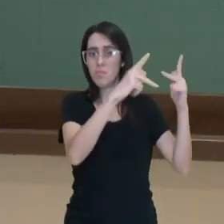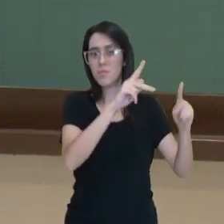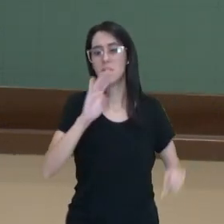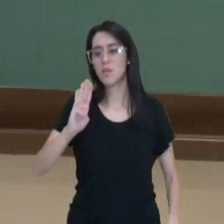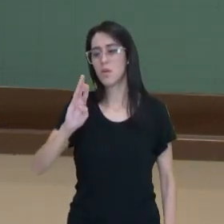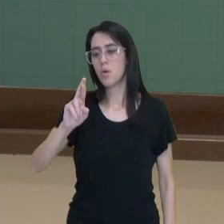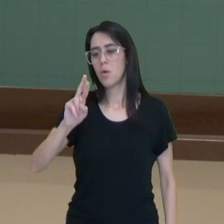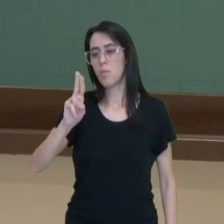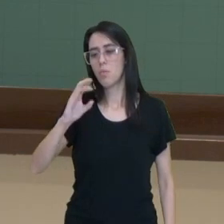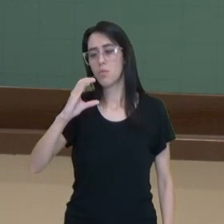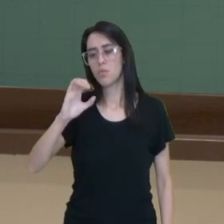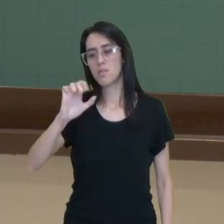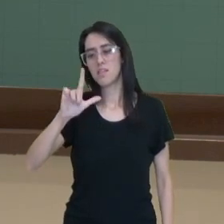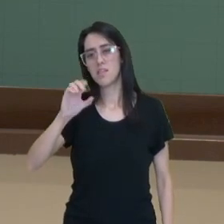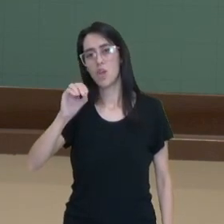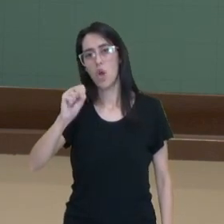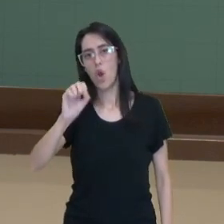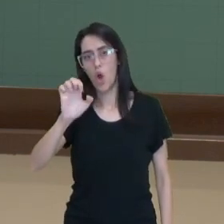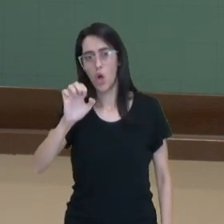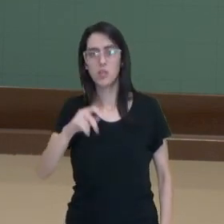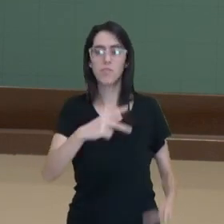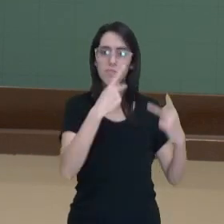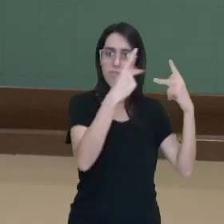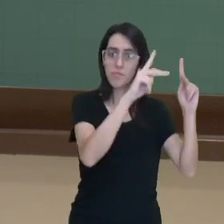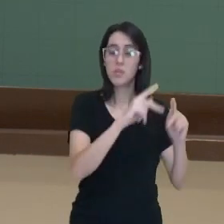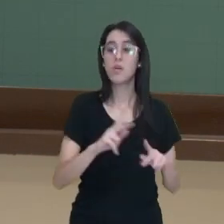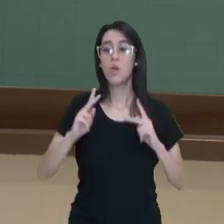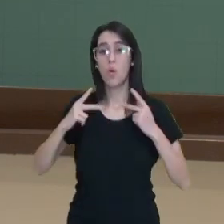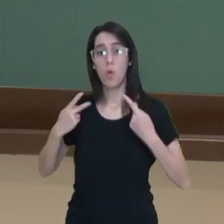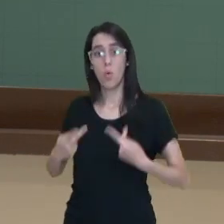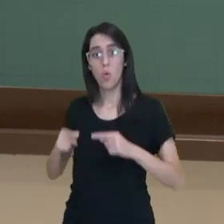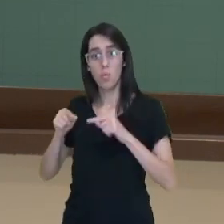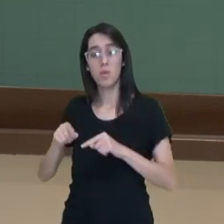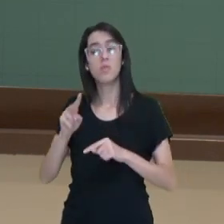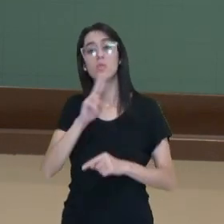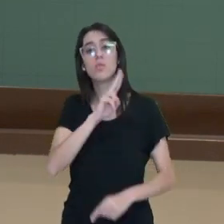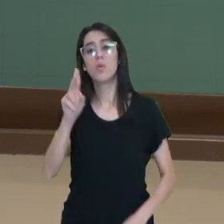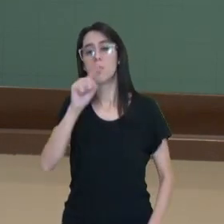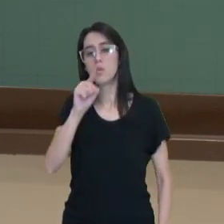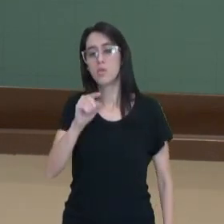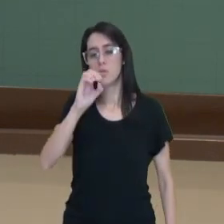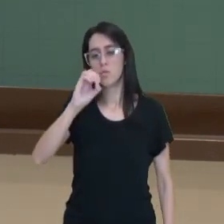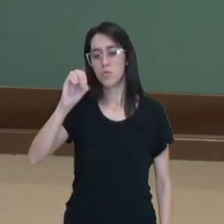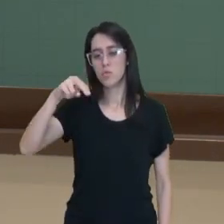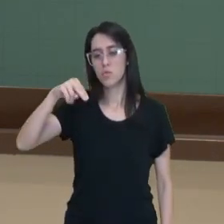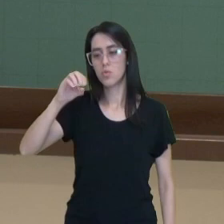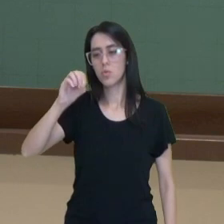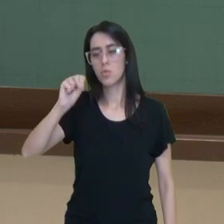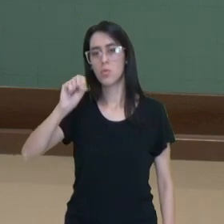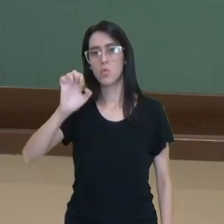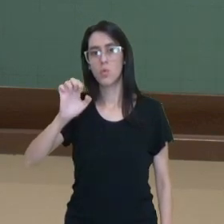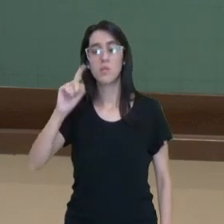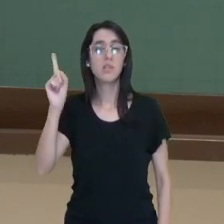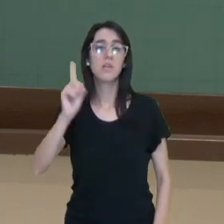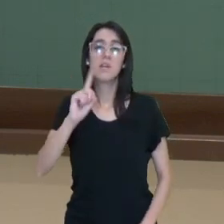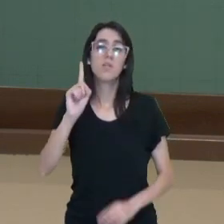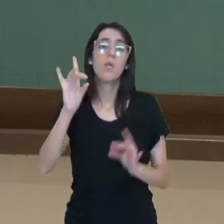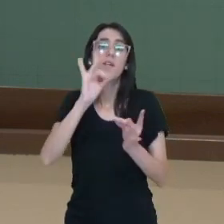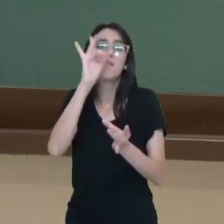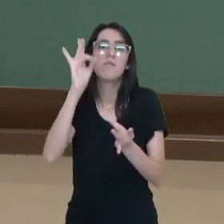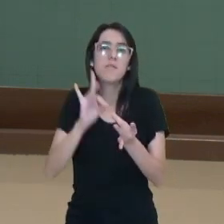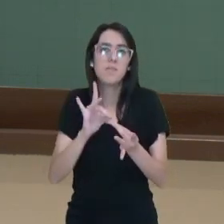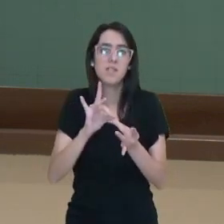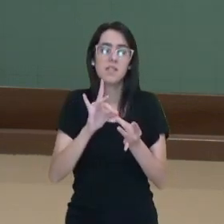a brucelose que afeta humanos, ela é considerada uma zoonose. Ela não é uma doença, né, uma infecção